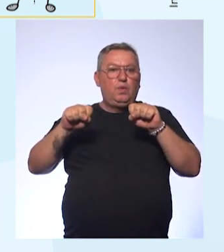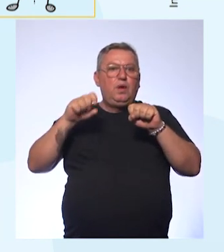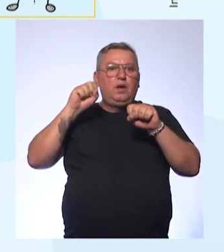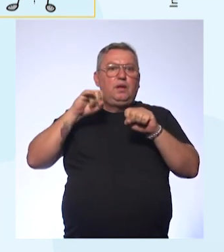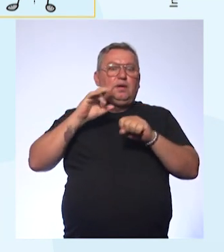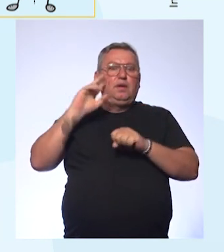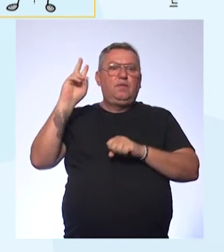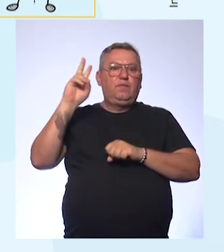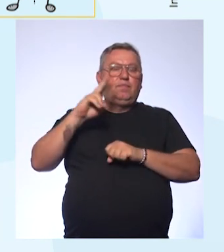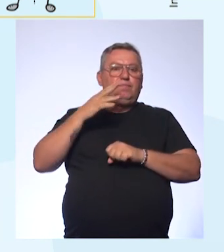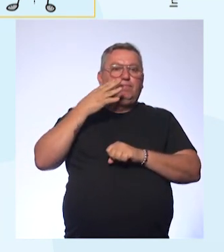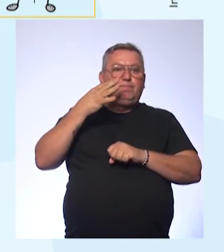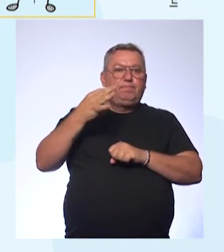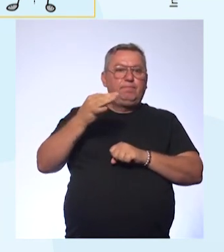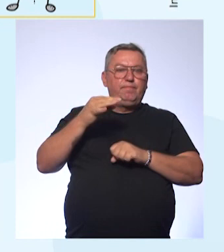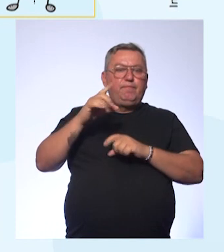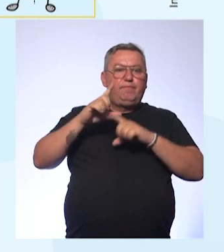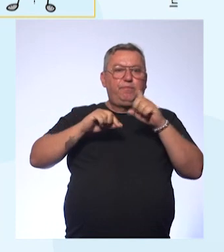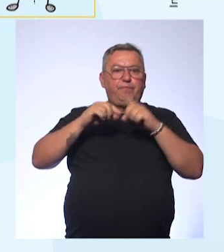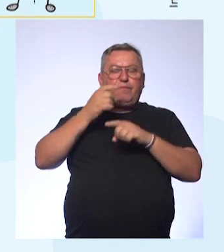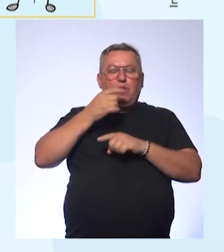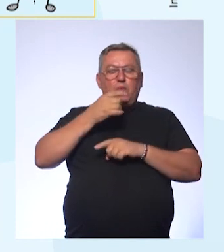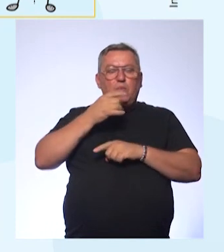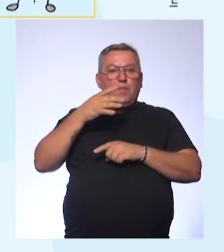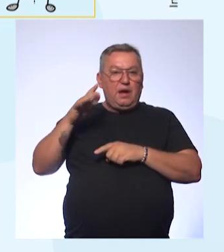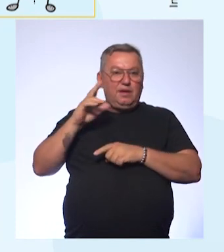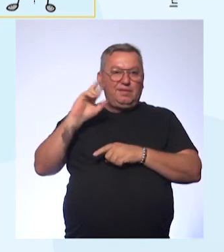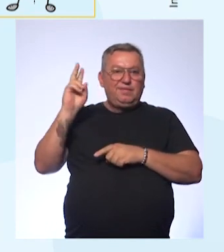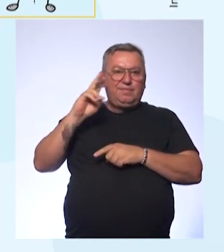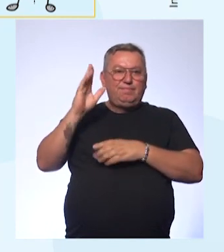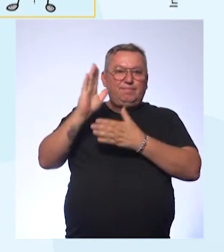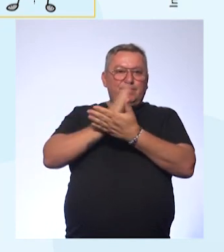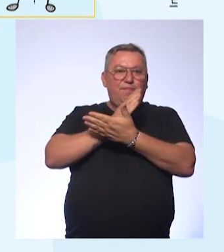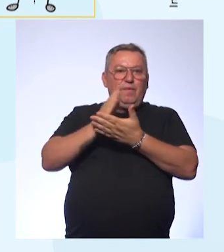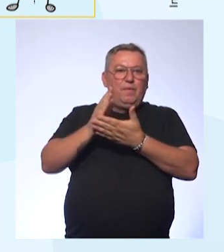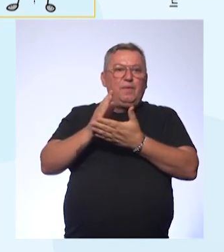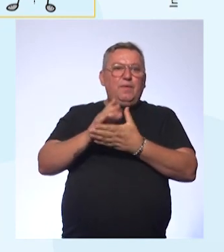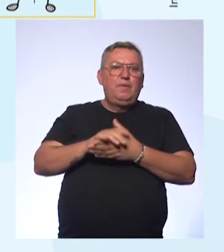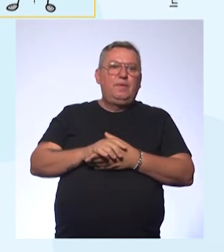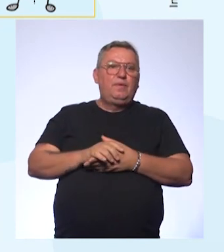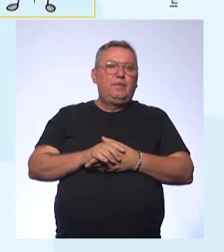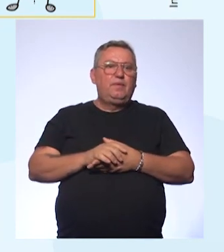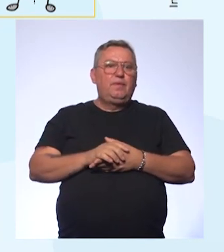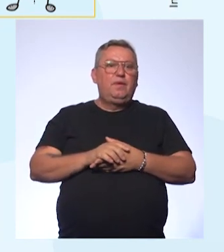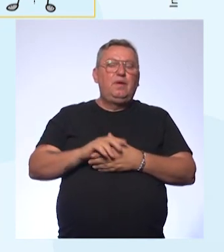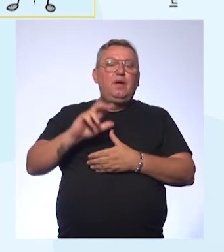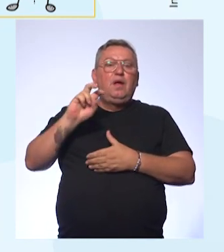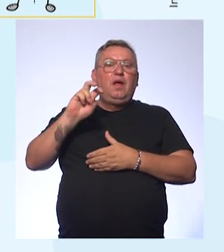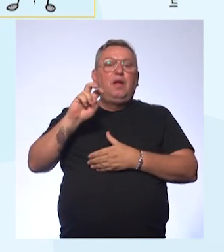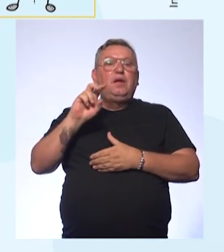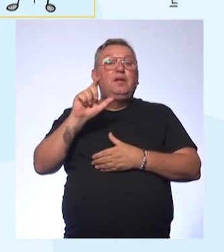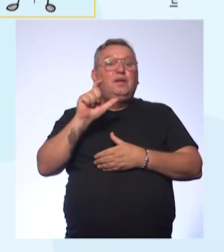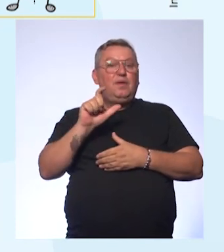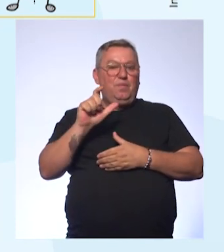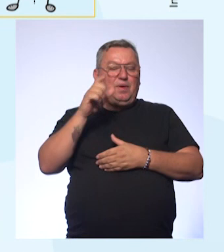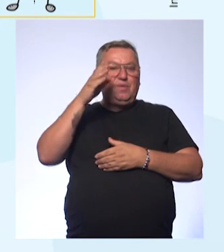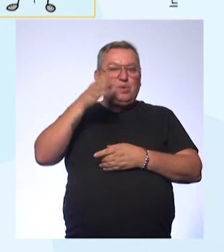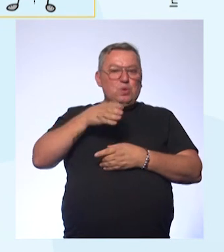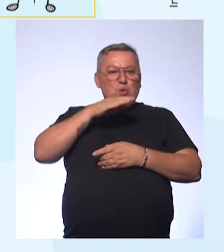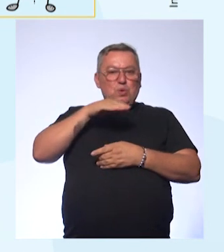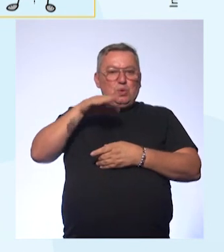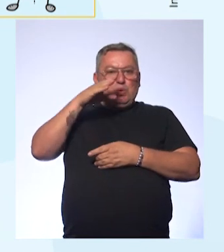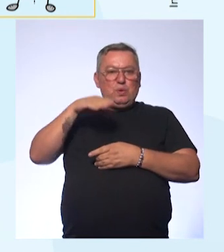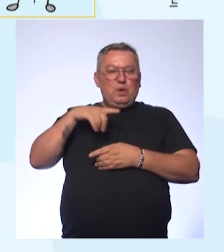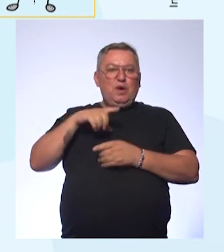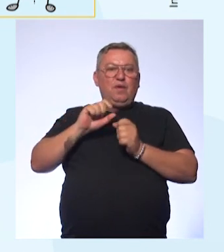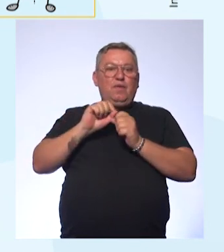gente observar essa estrela do mar, a gente consegue, ó, dividir ela em 5 partes, né? E aí a gente fala de uma